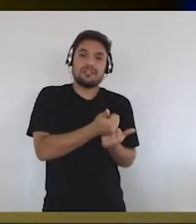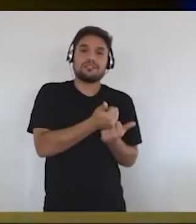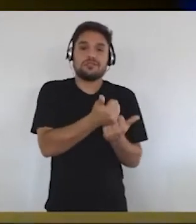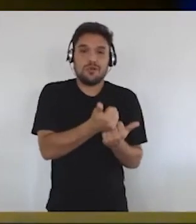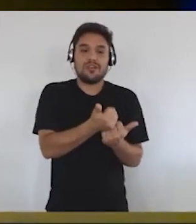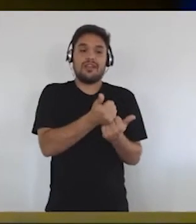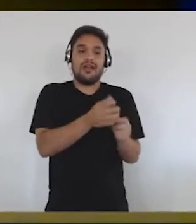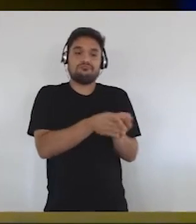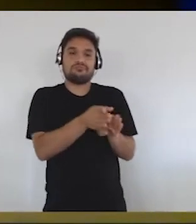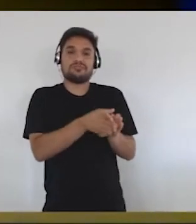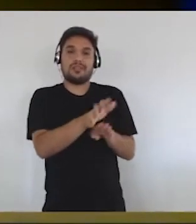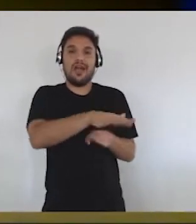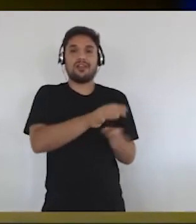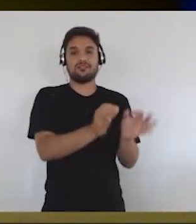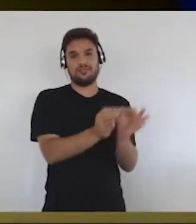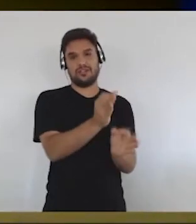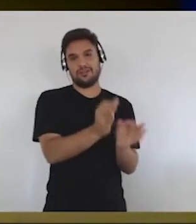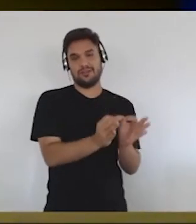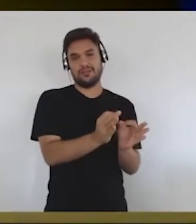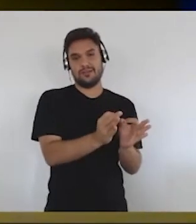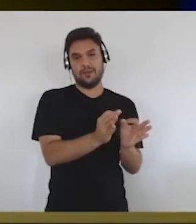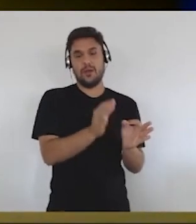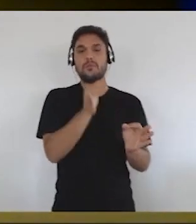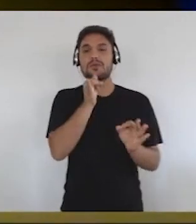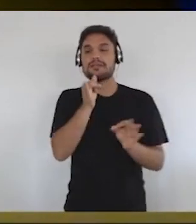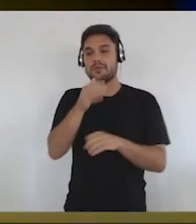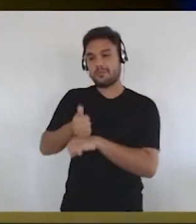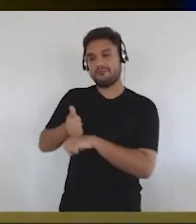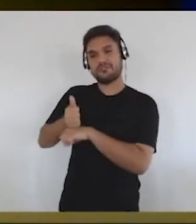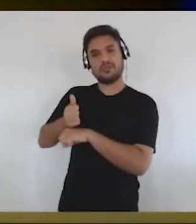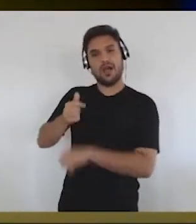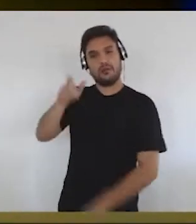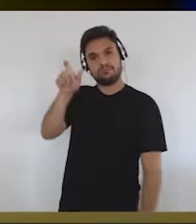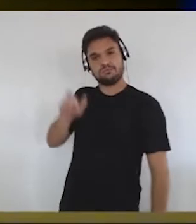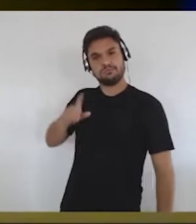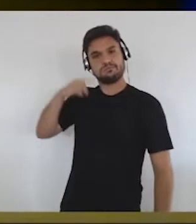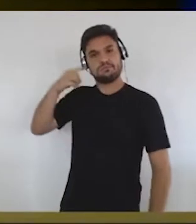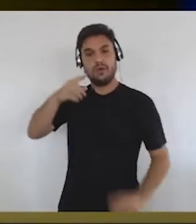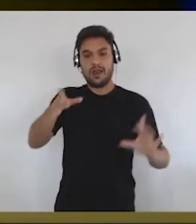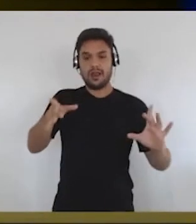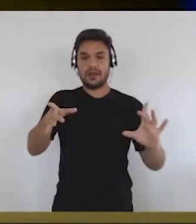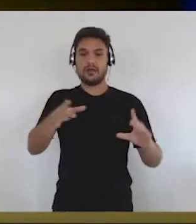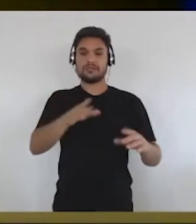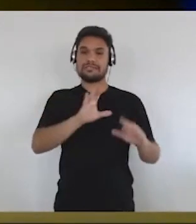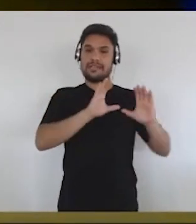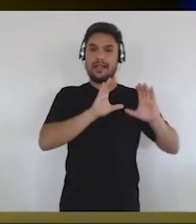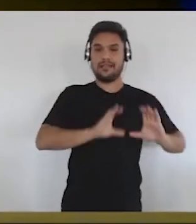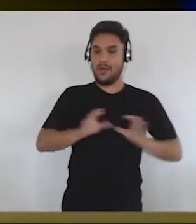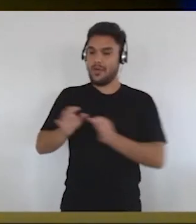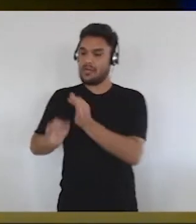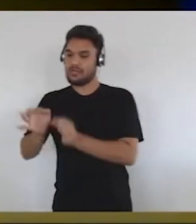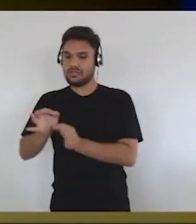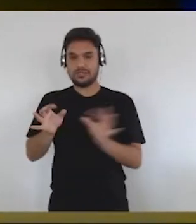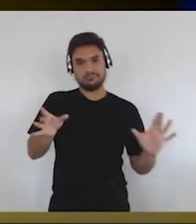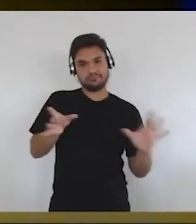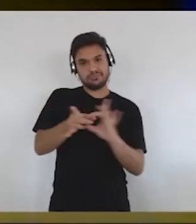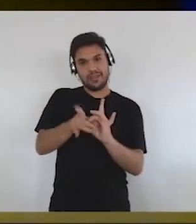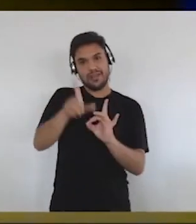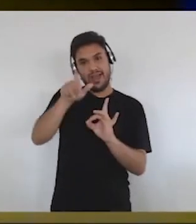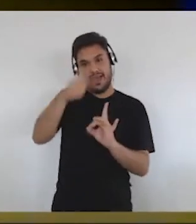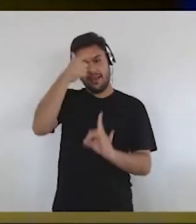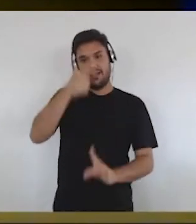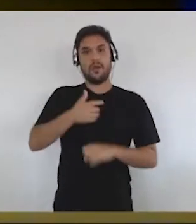direção jurídicas, ou seja, o advogado é o elo de ligação entre o cidadão e a justiça.